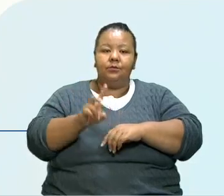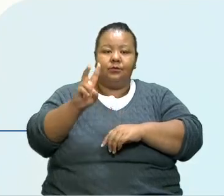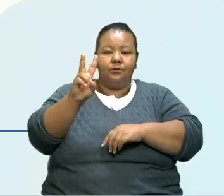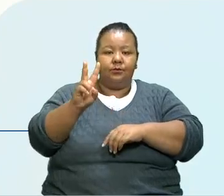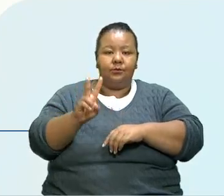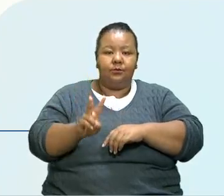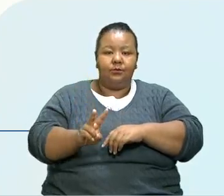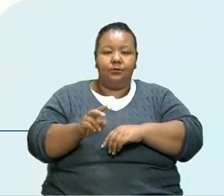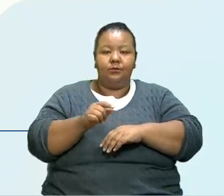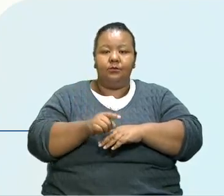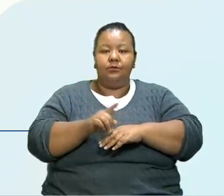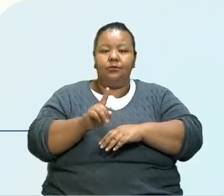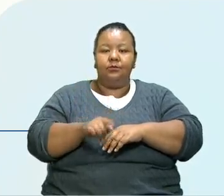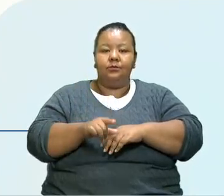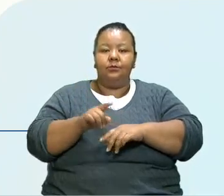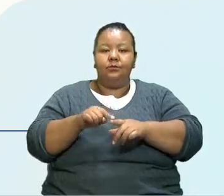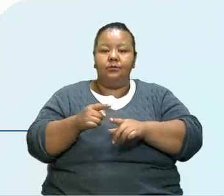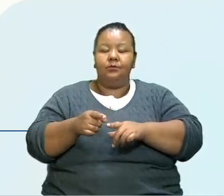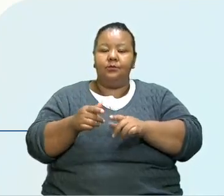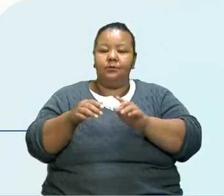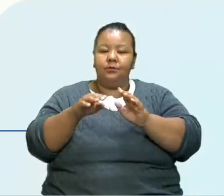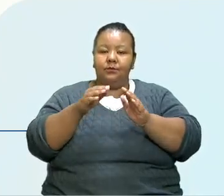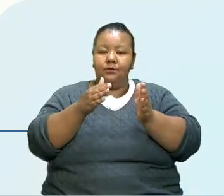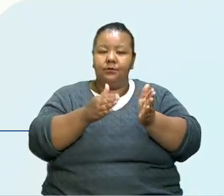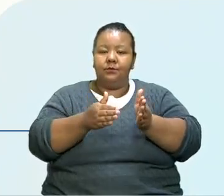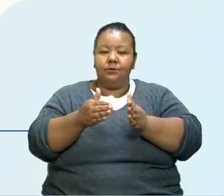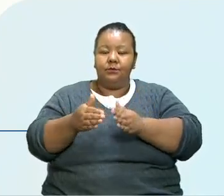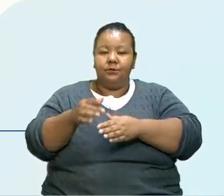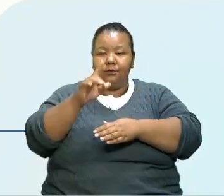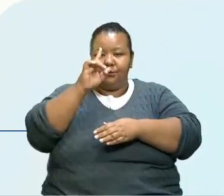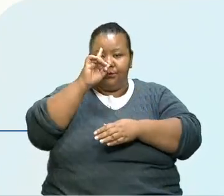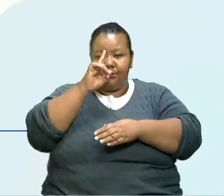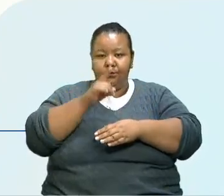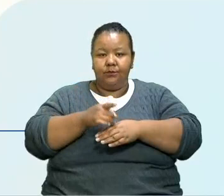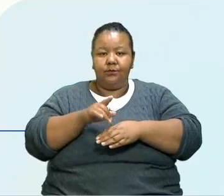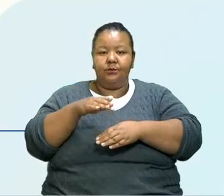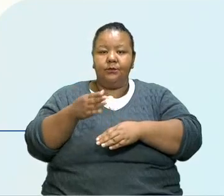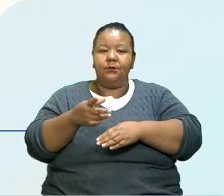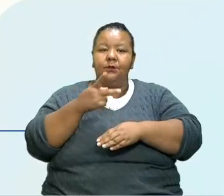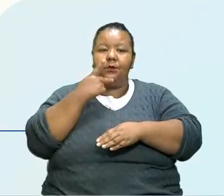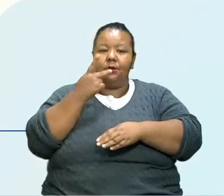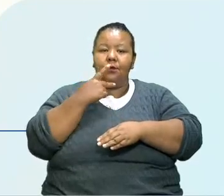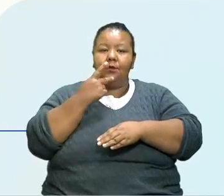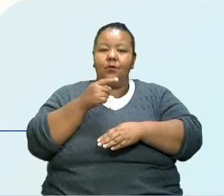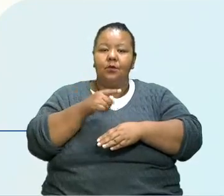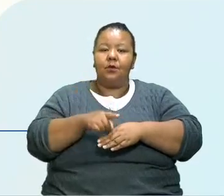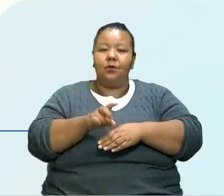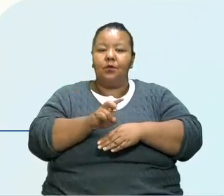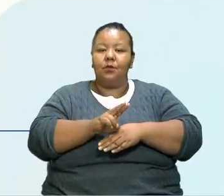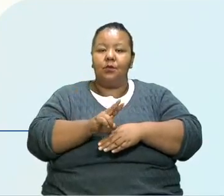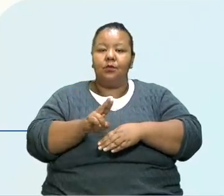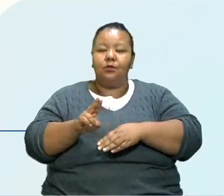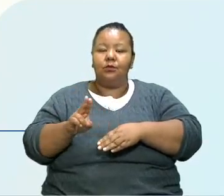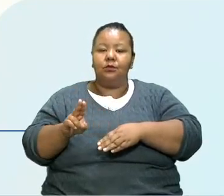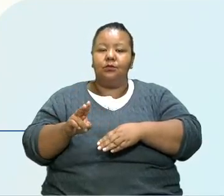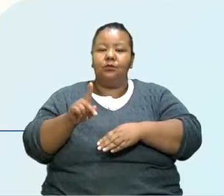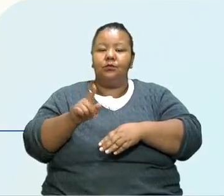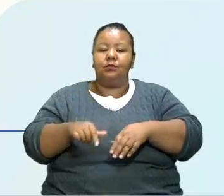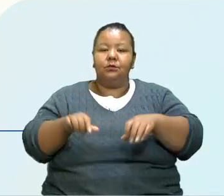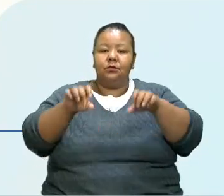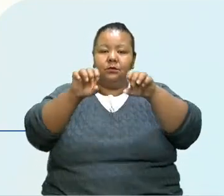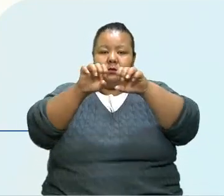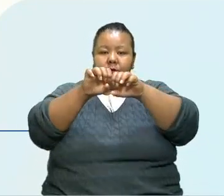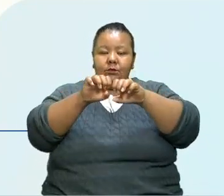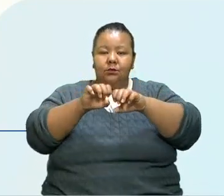vertical, eu estou falando de cadeia de comando, de postos de trabalho. Quando eu estou falando na categoria horizontal, eu estou falando daquela estrutura